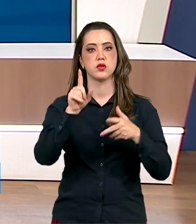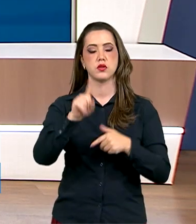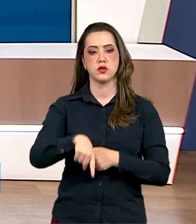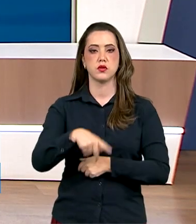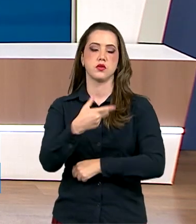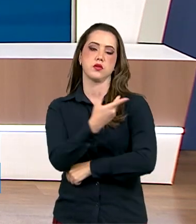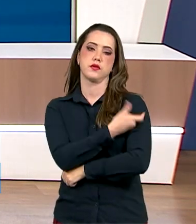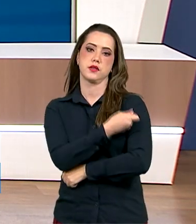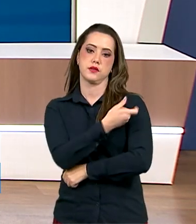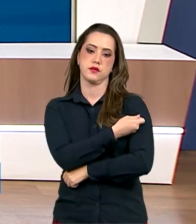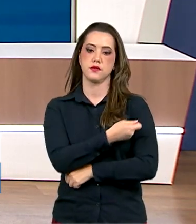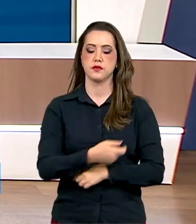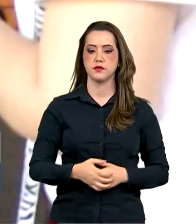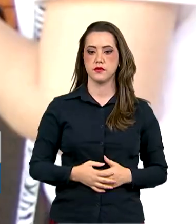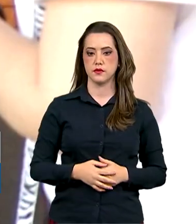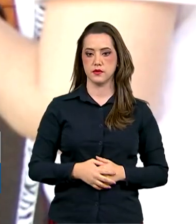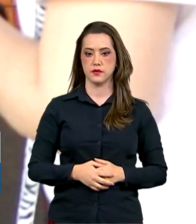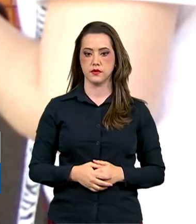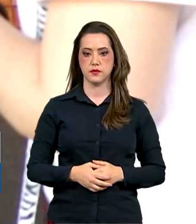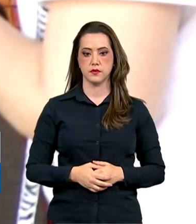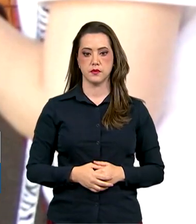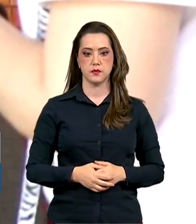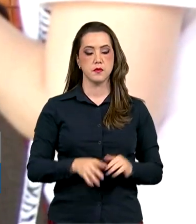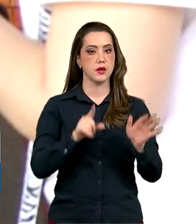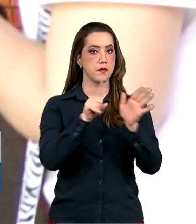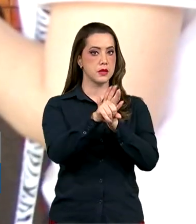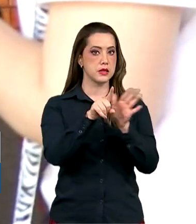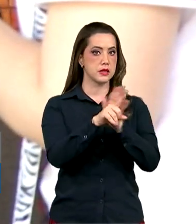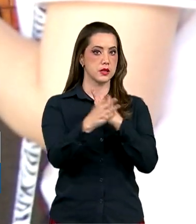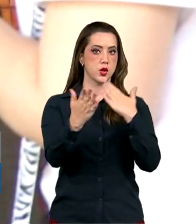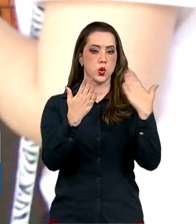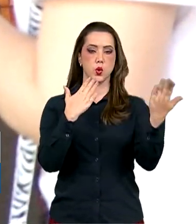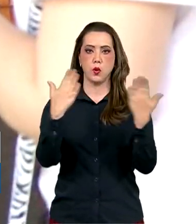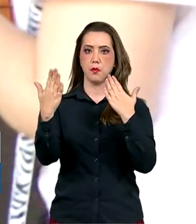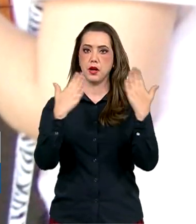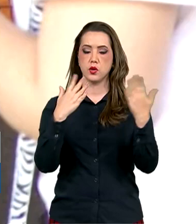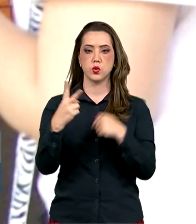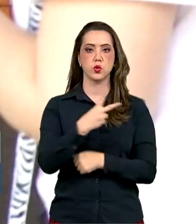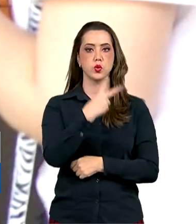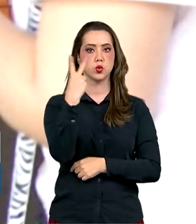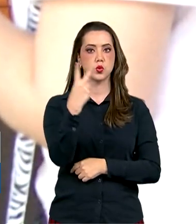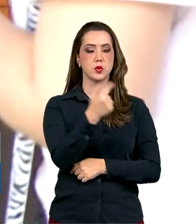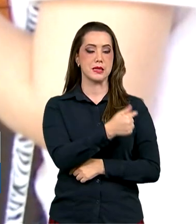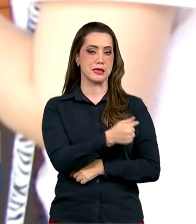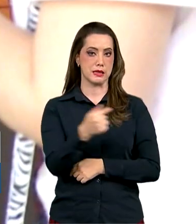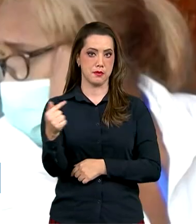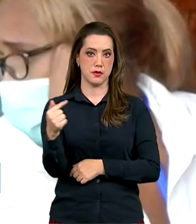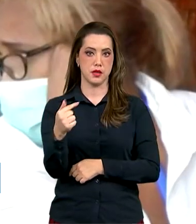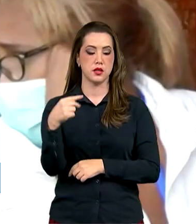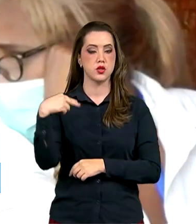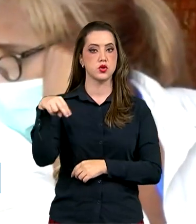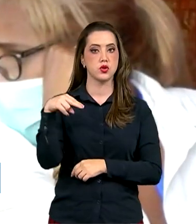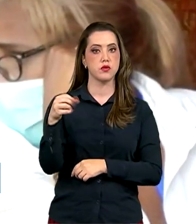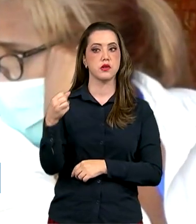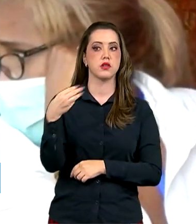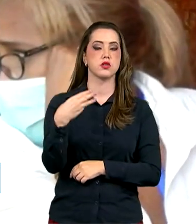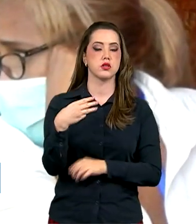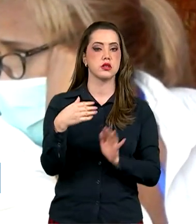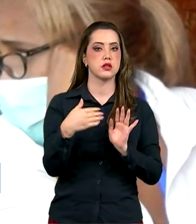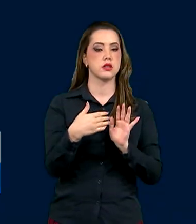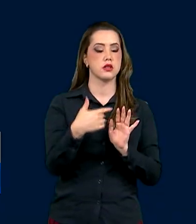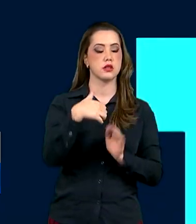tomando a vacina. O levantamento comparou as duas últimas semanas de novembro, a de 13 a 19 e a de